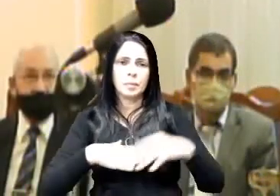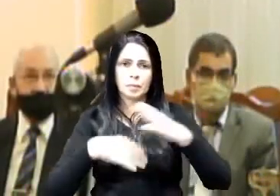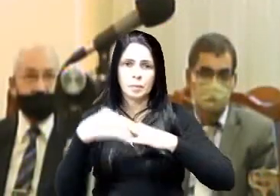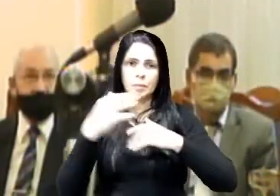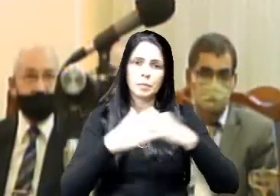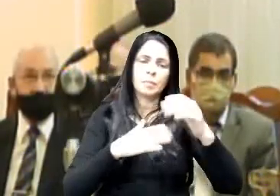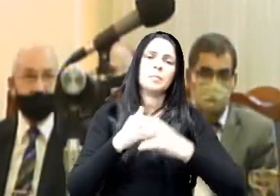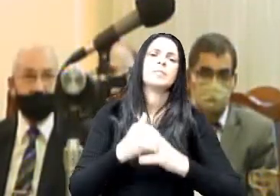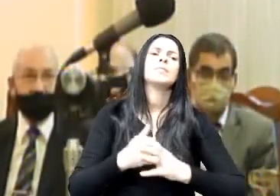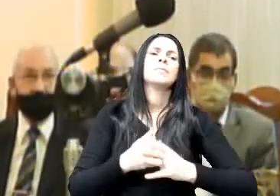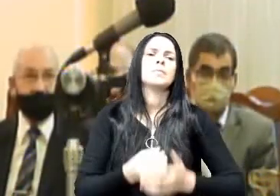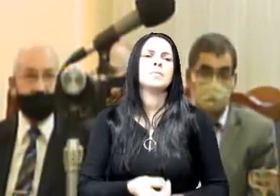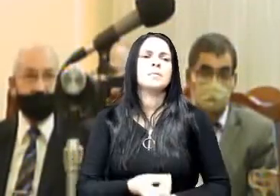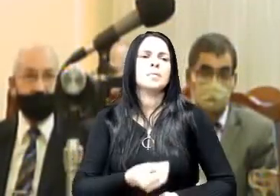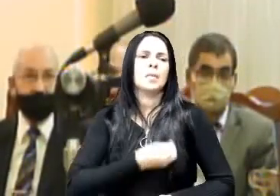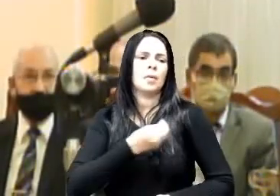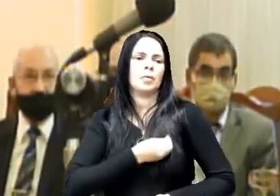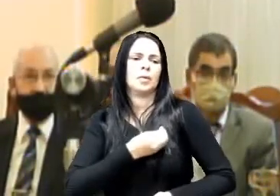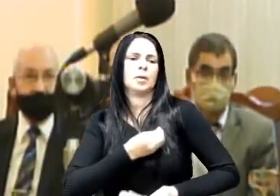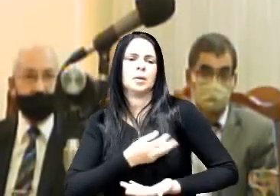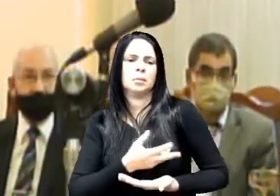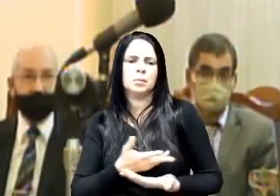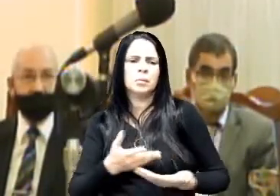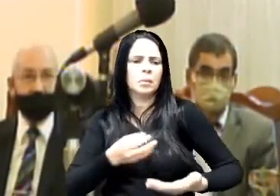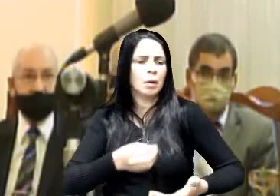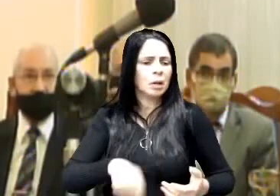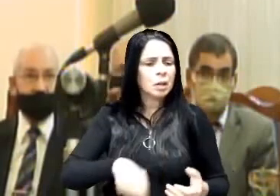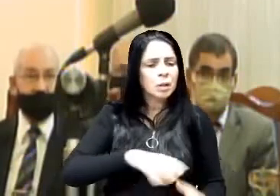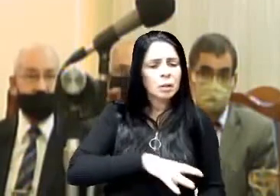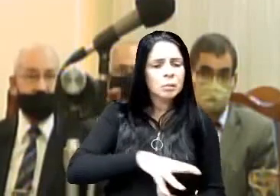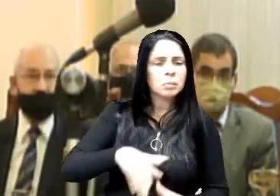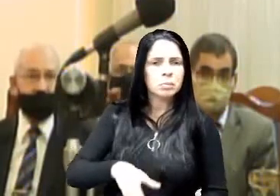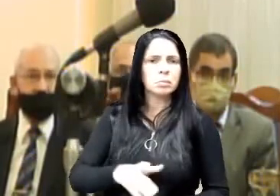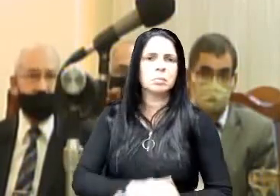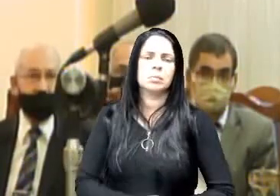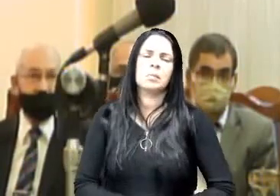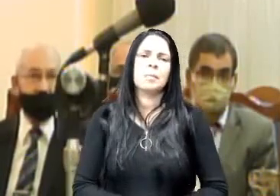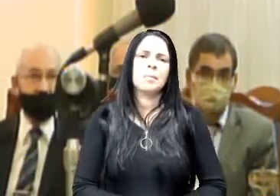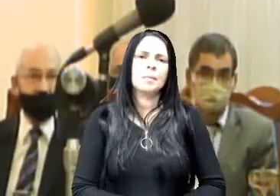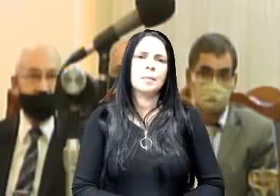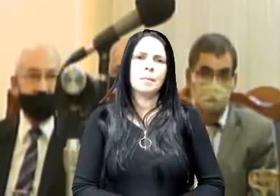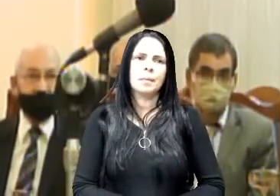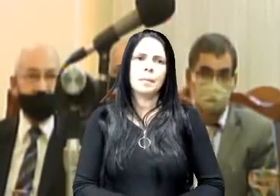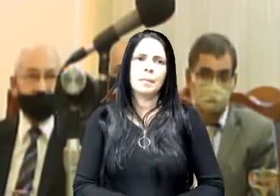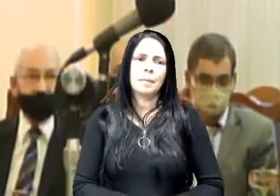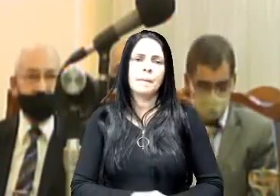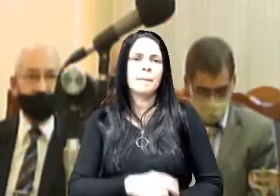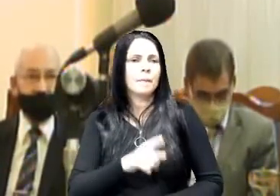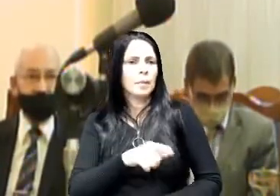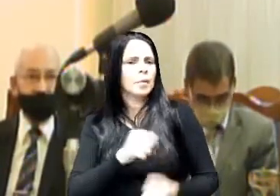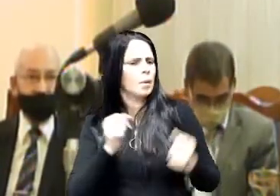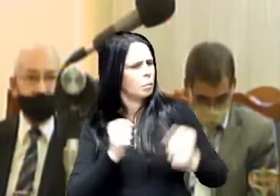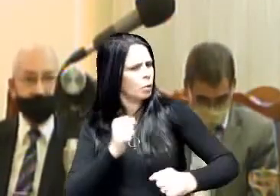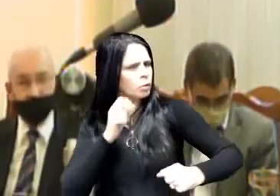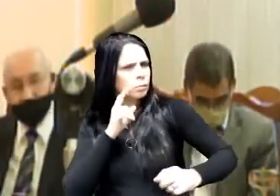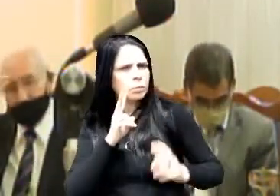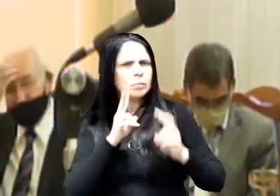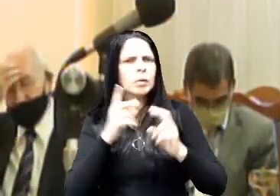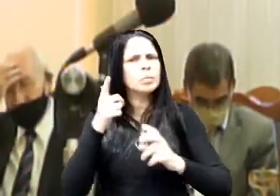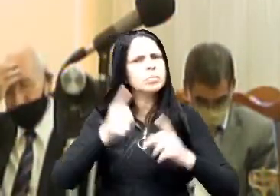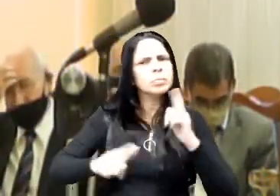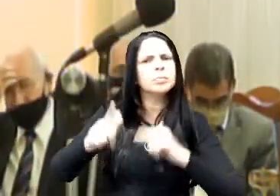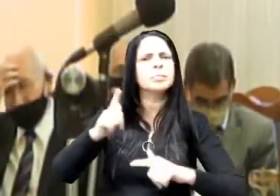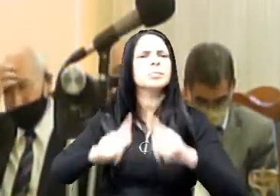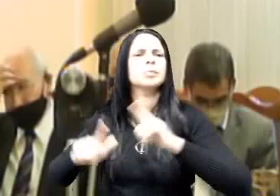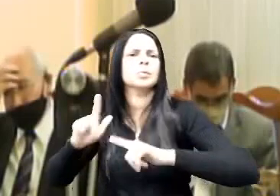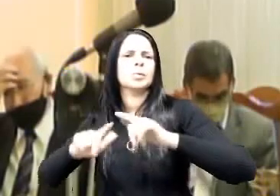profissional, na vida material, você pode ir conquistando, conseguindo e chegar a um